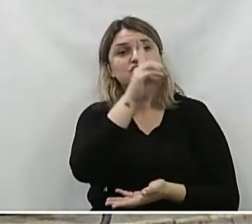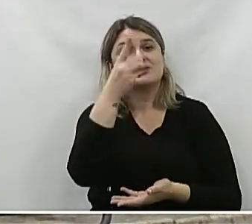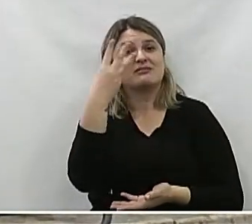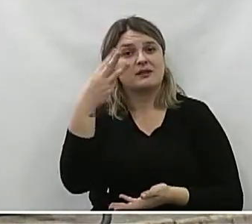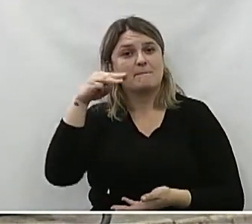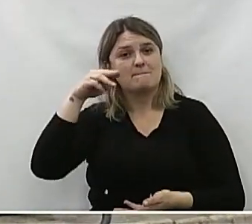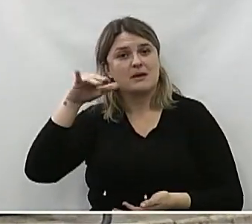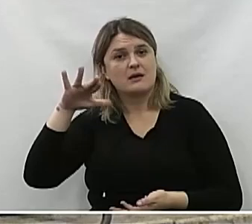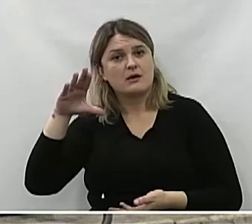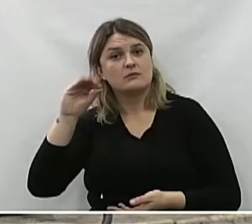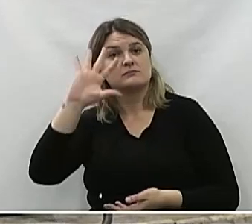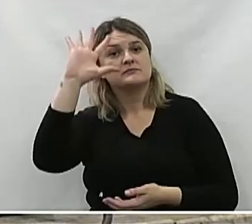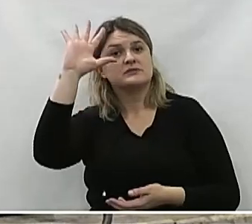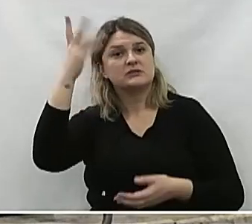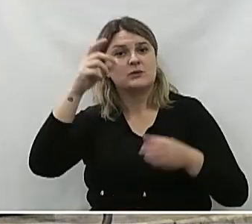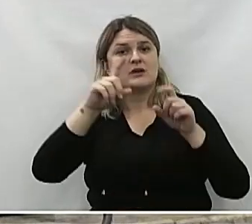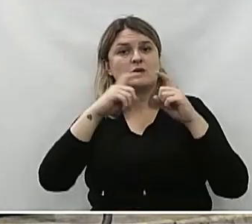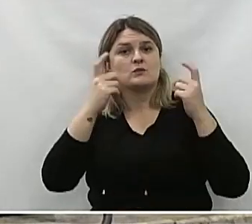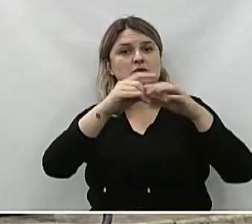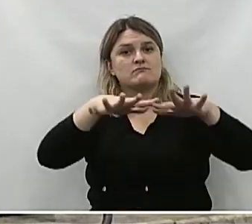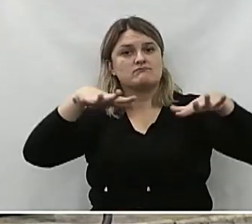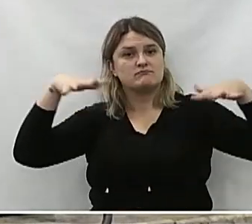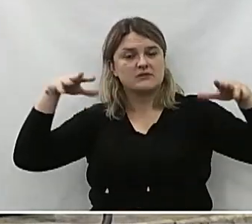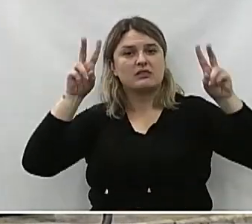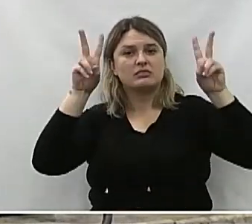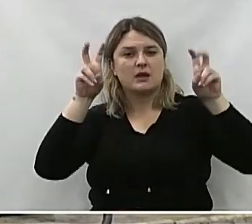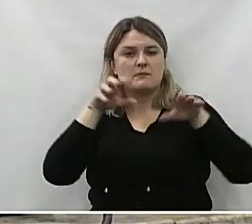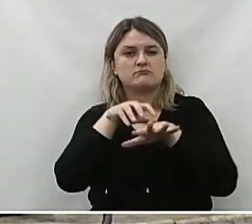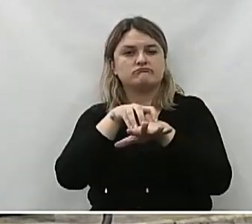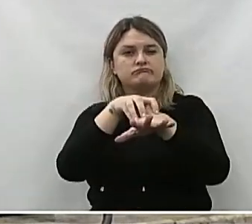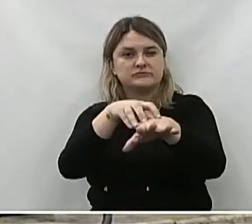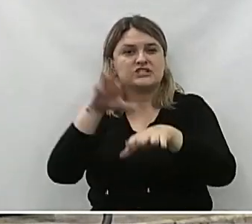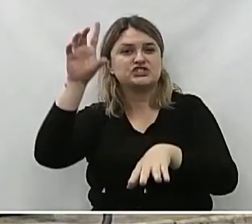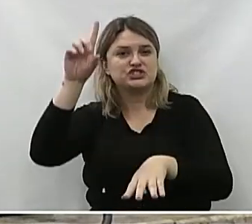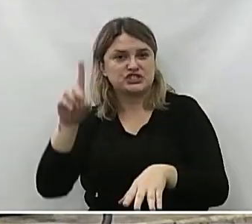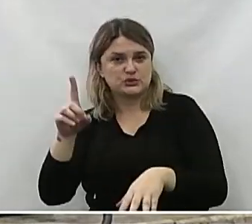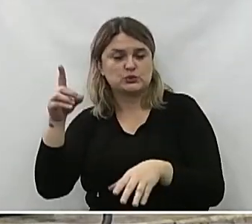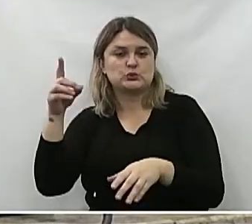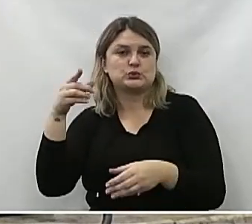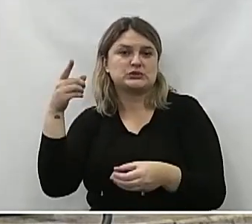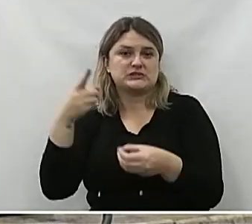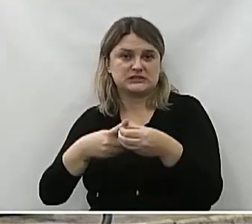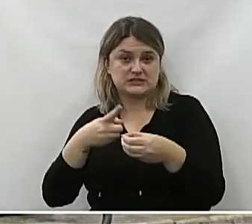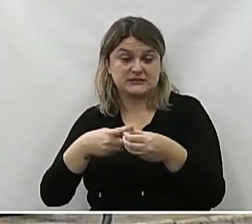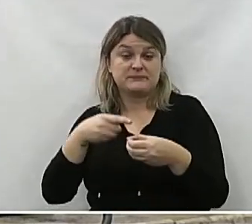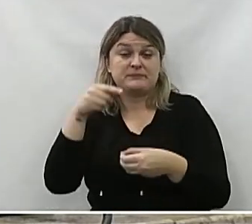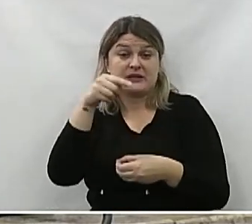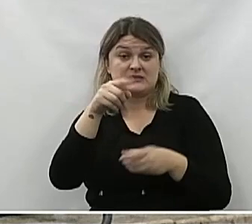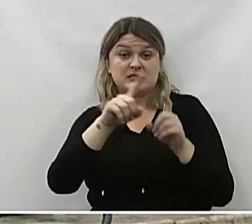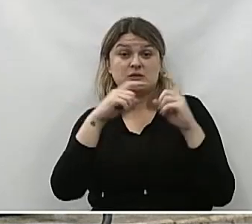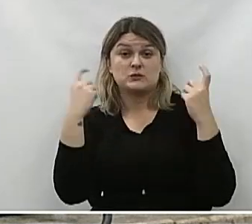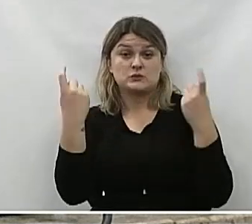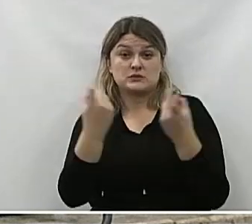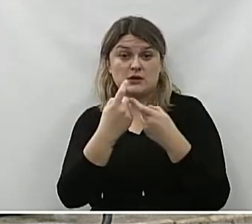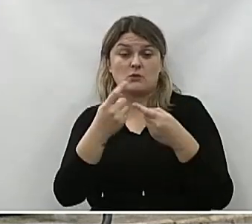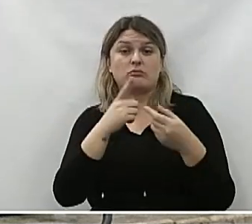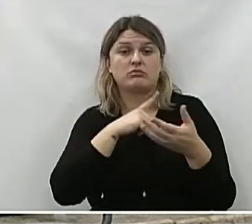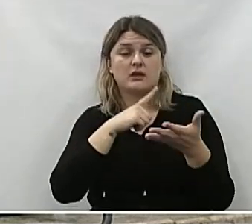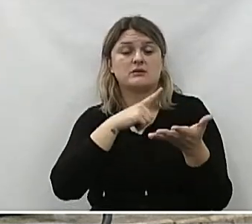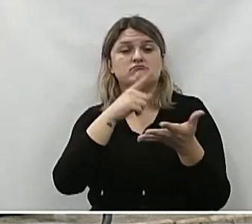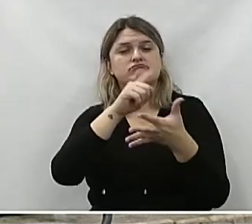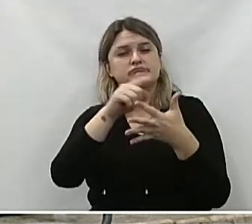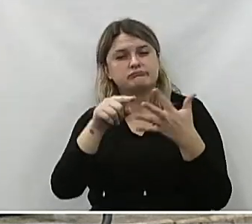no dia 3 de Maio aconteceu audiência pública sobre transporte coletivo direito à cidade e dessa audiência pública saiu alguns